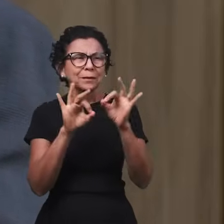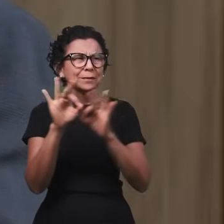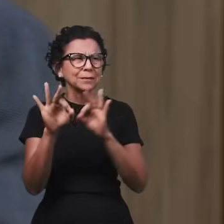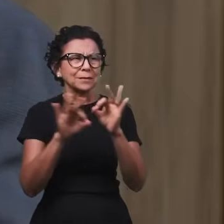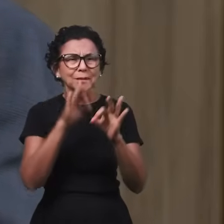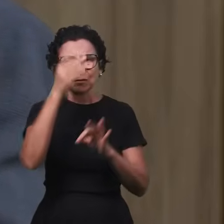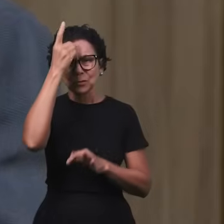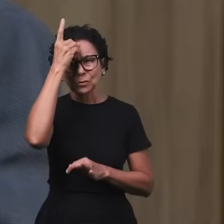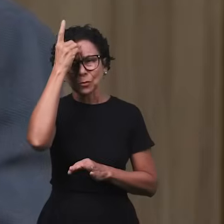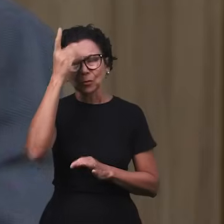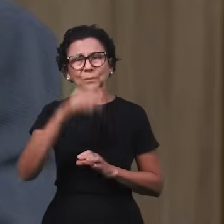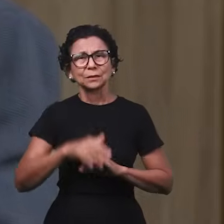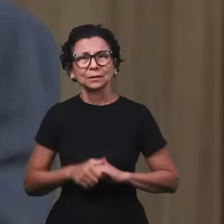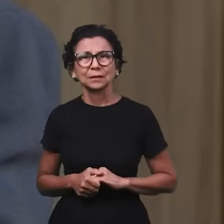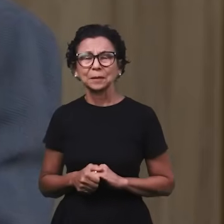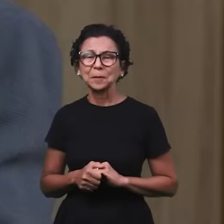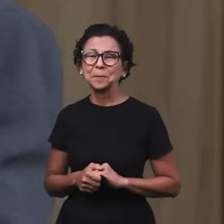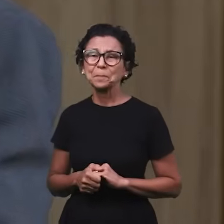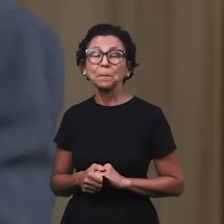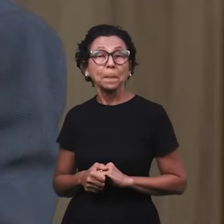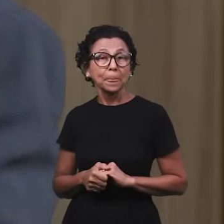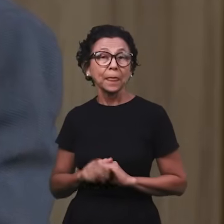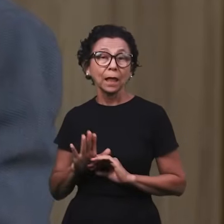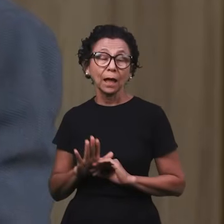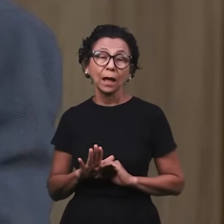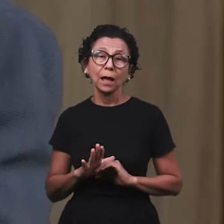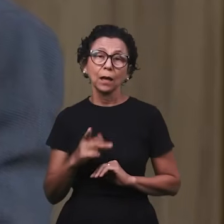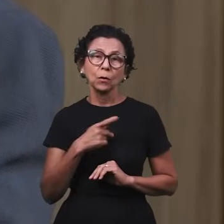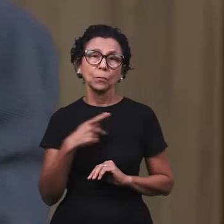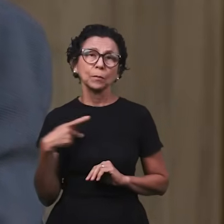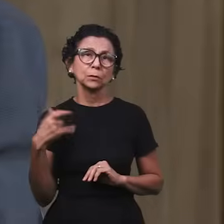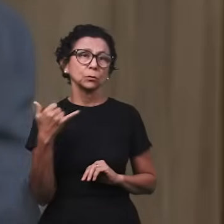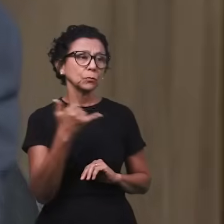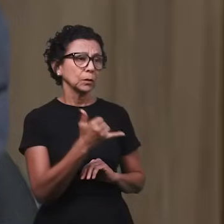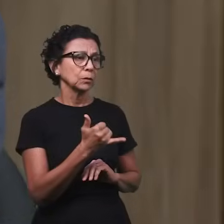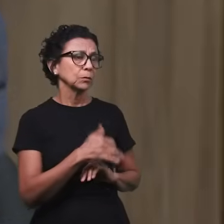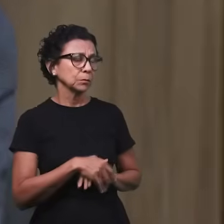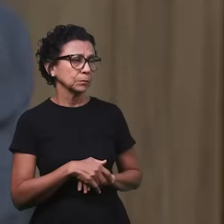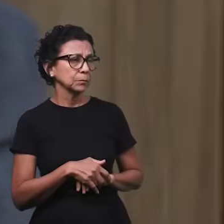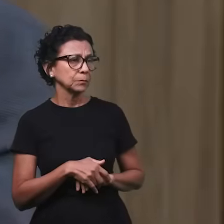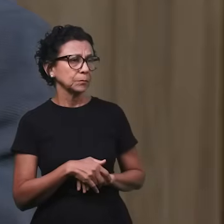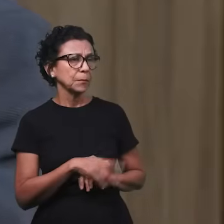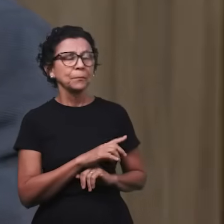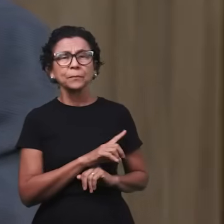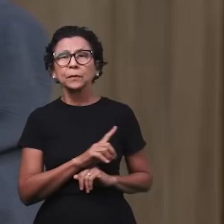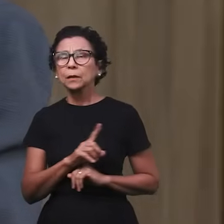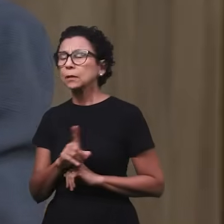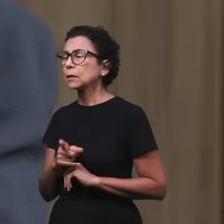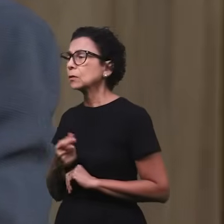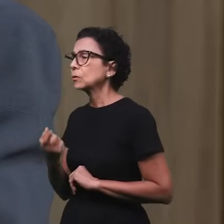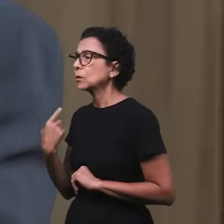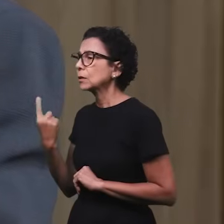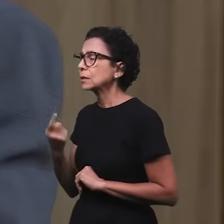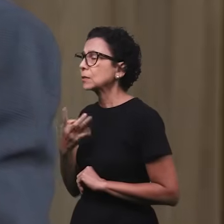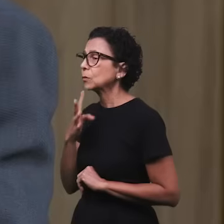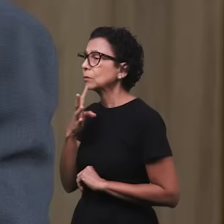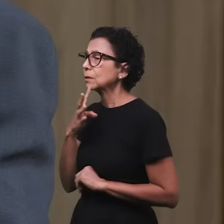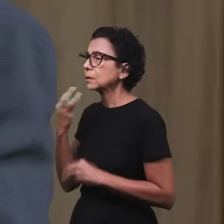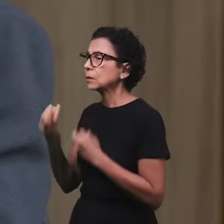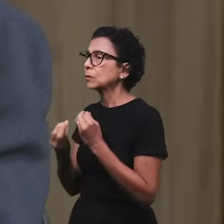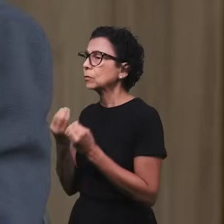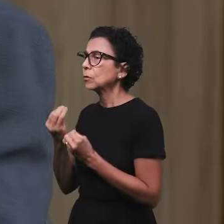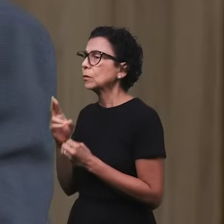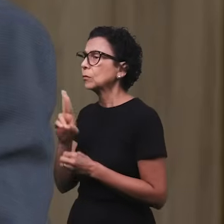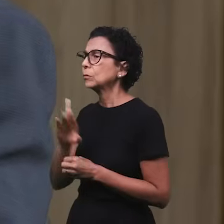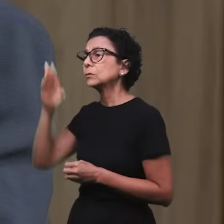para eles lá, um pastor nosso que vive lá, comentou com eles a respeito de, não, então nós queremos conhecer como é que vocês conseguem lidar com dons espirituais.